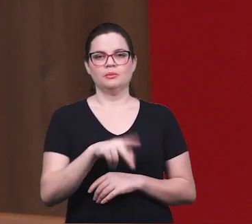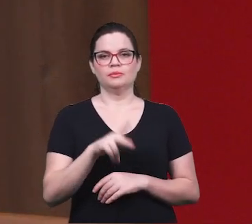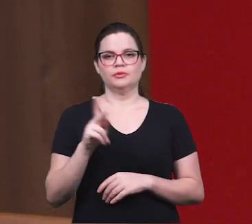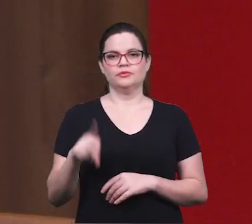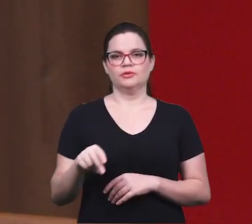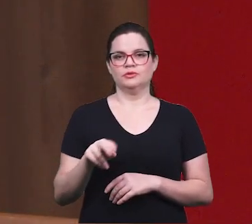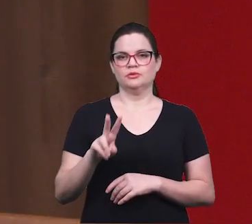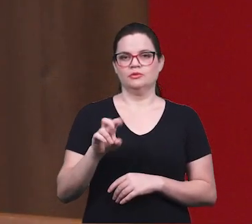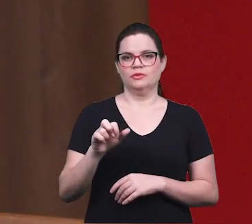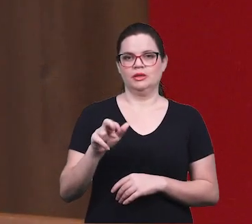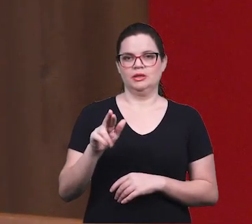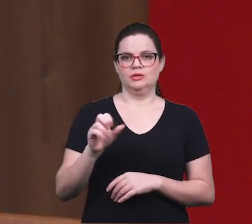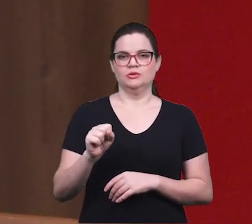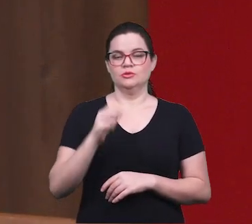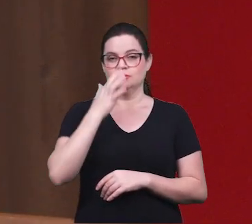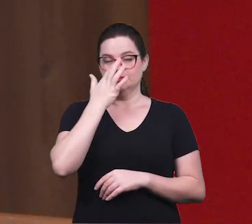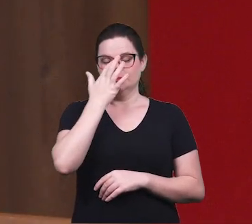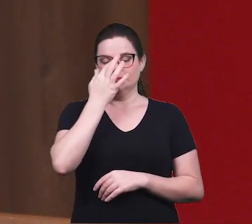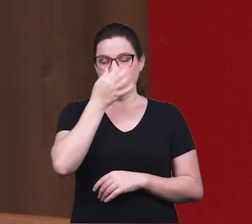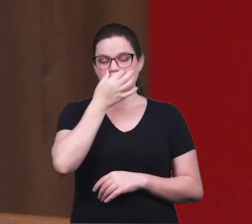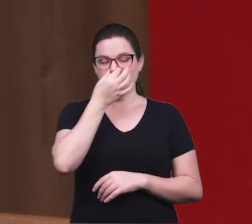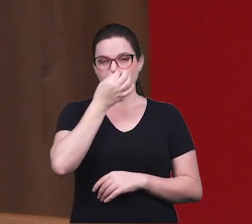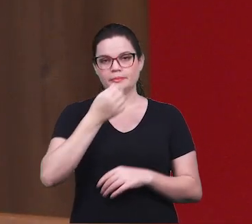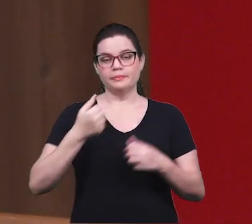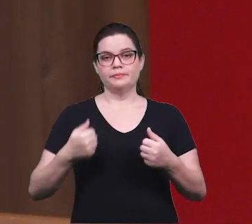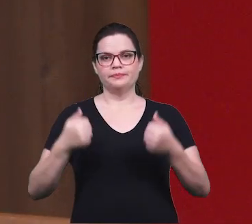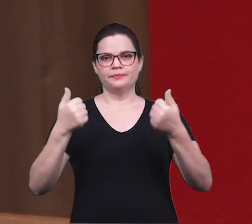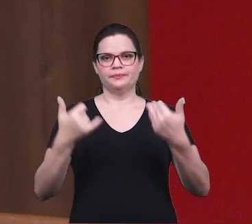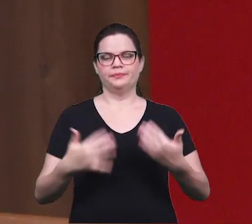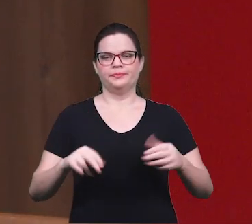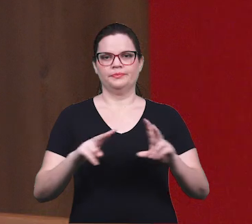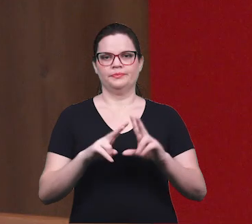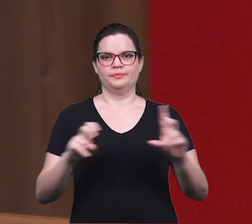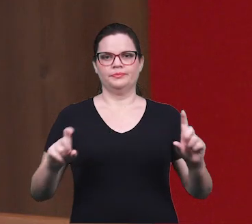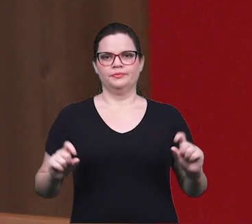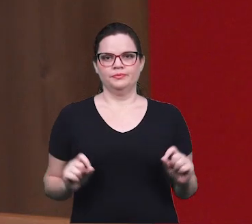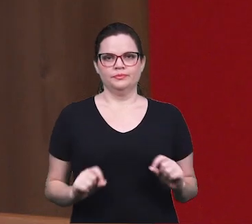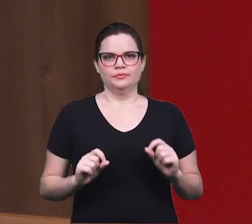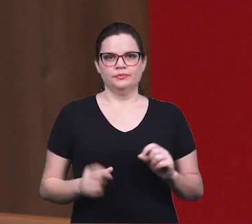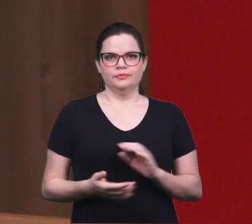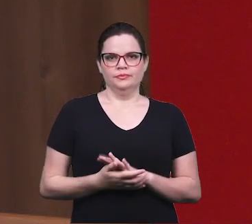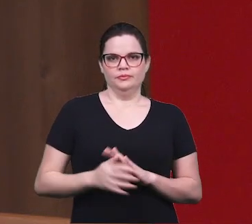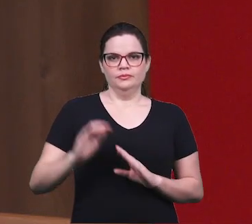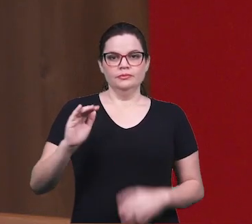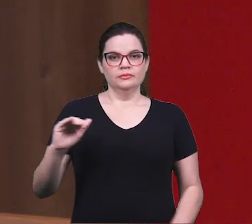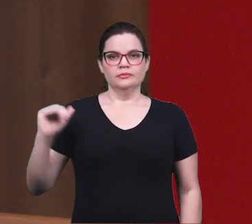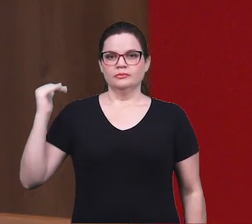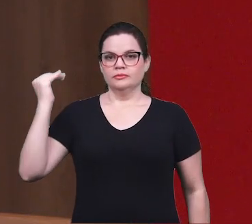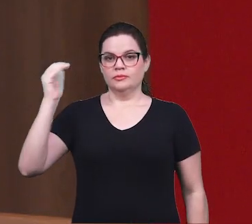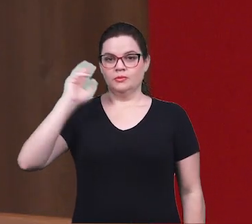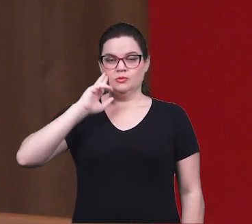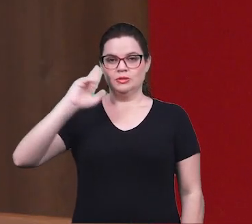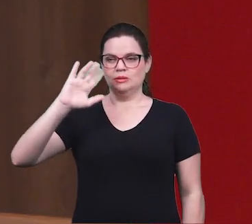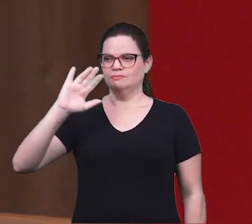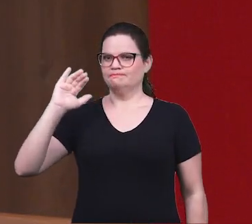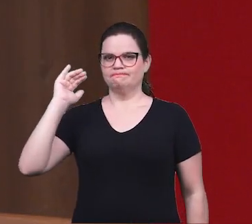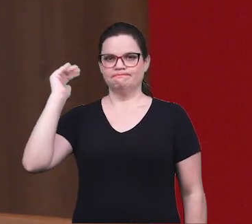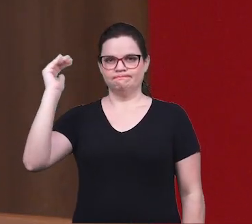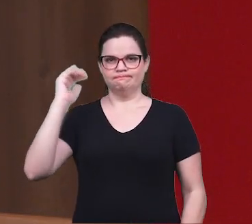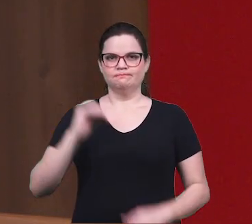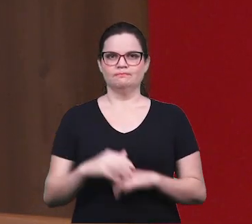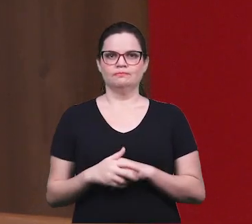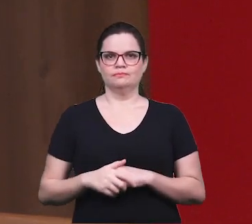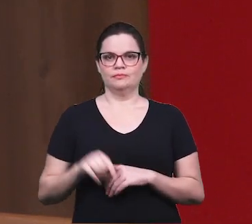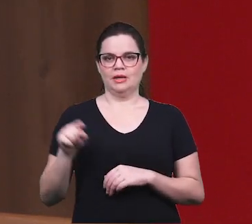professor Vinícius falou aqui a respeito da supremacia do Senhor Jesus. Apesar de ele